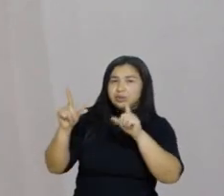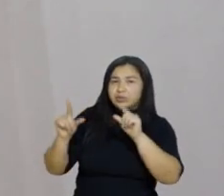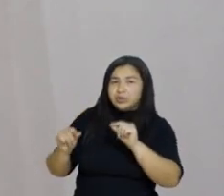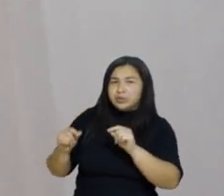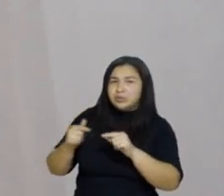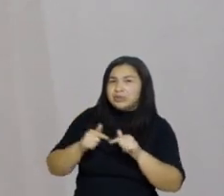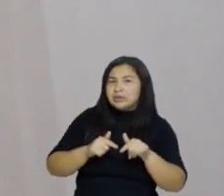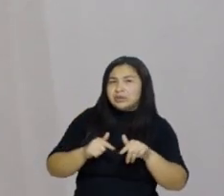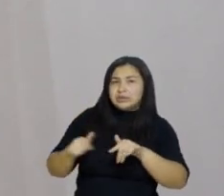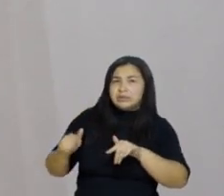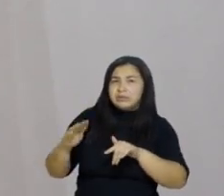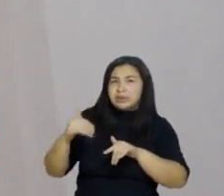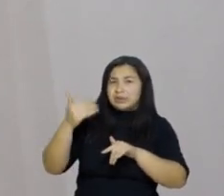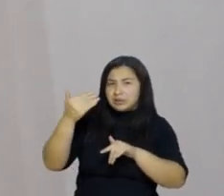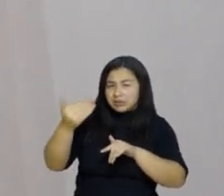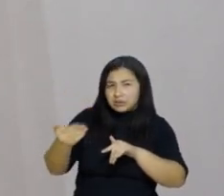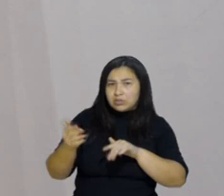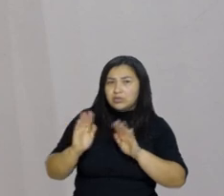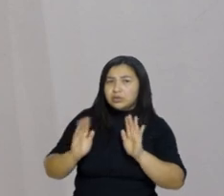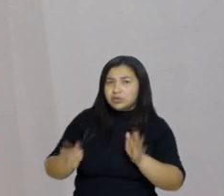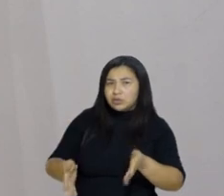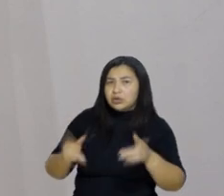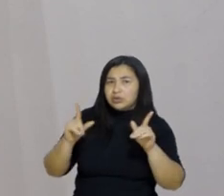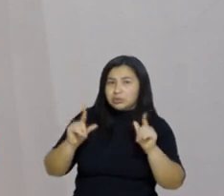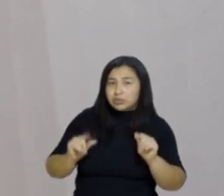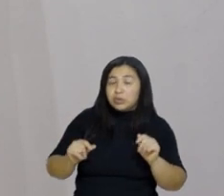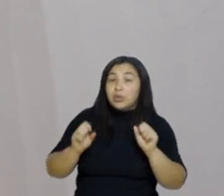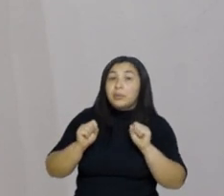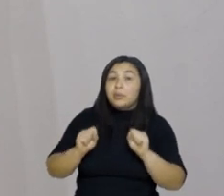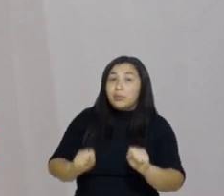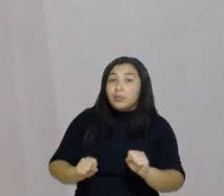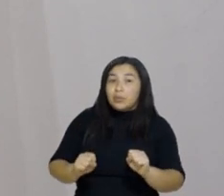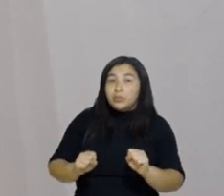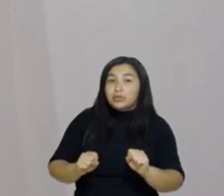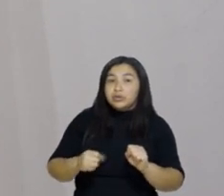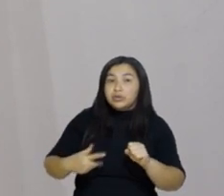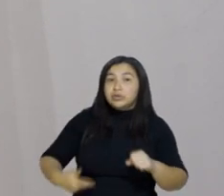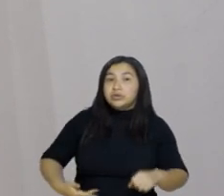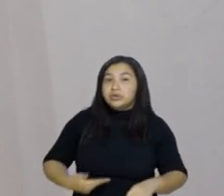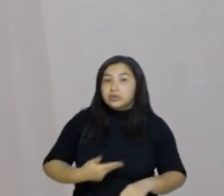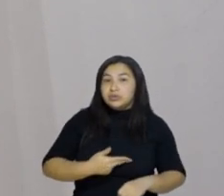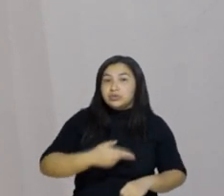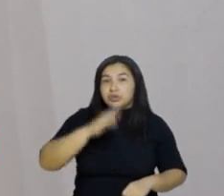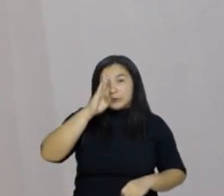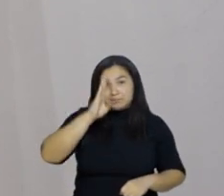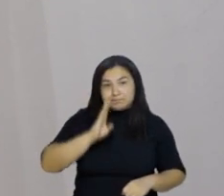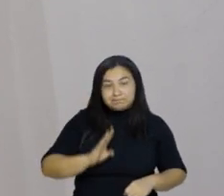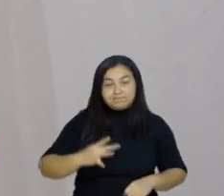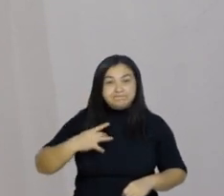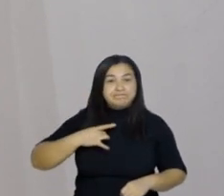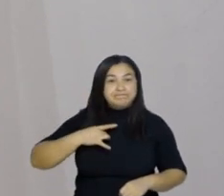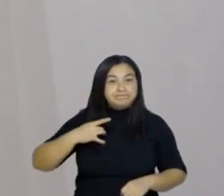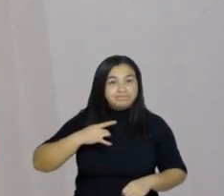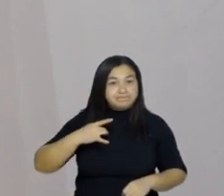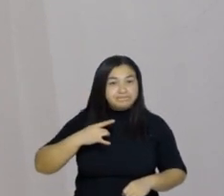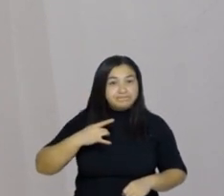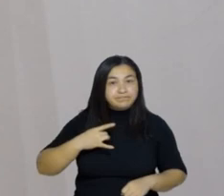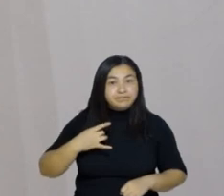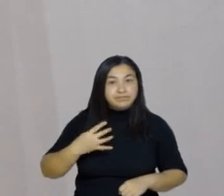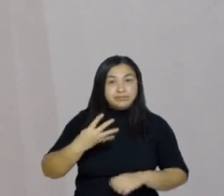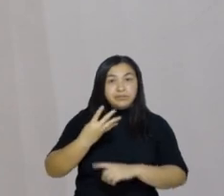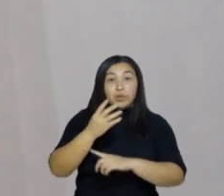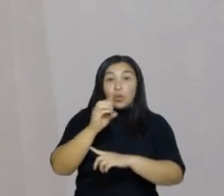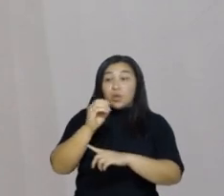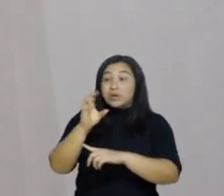semana, semana que vem já vai estar baixando, para poder fazer cirurgias eletivas, 400 cirurgias por mês. E aí